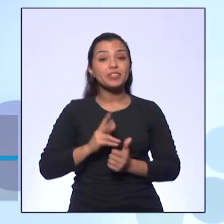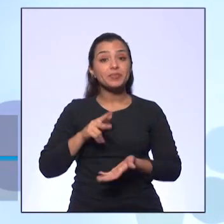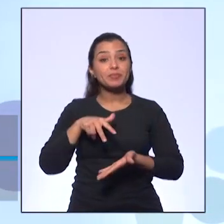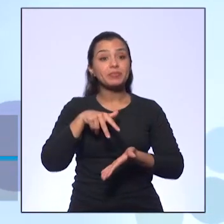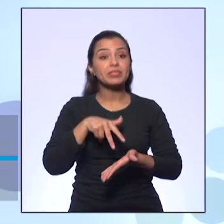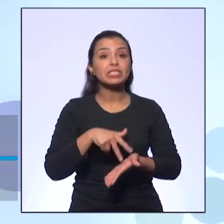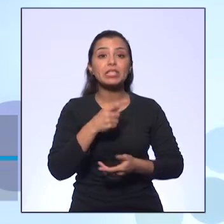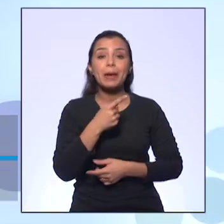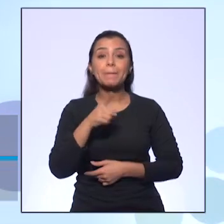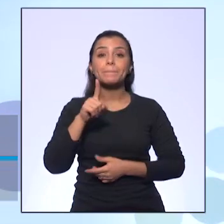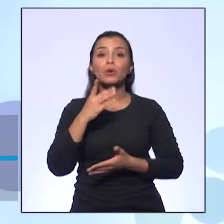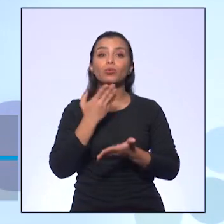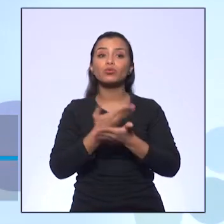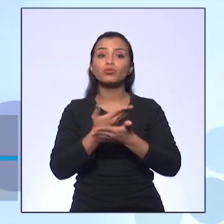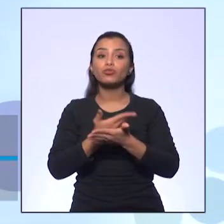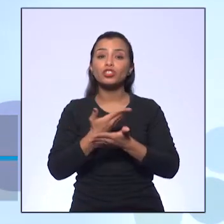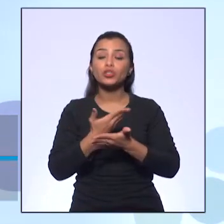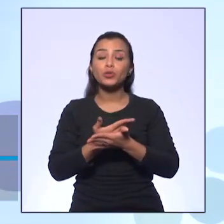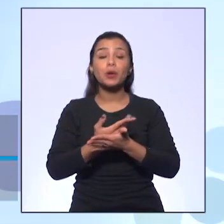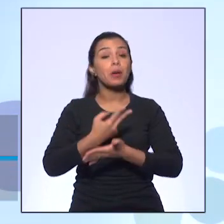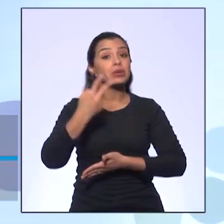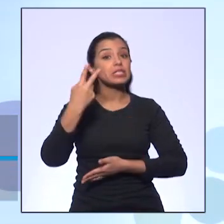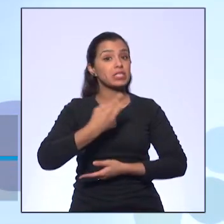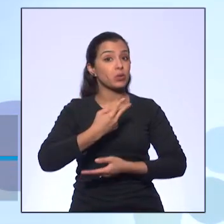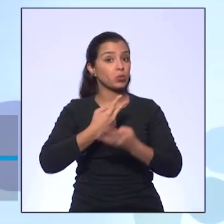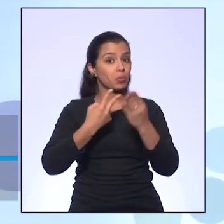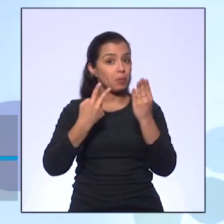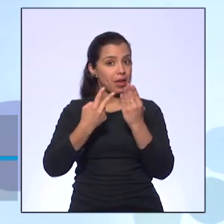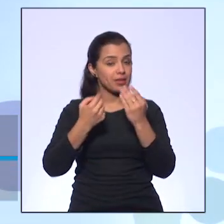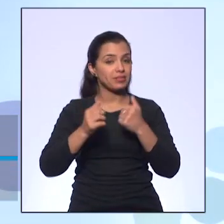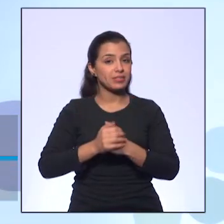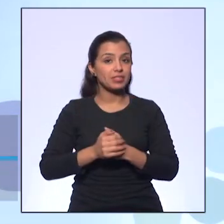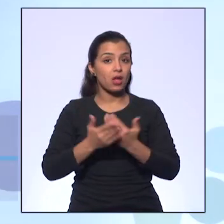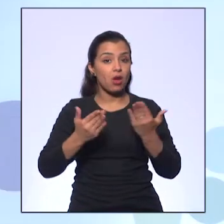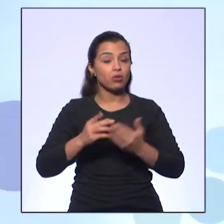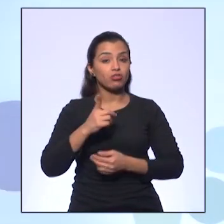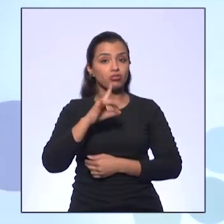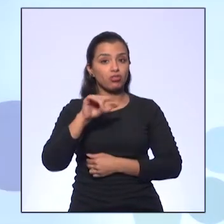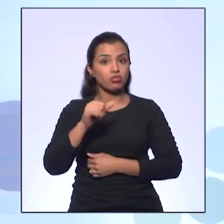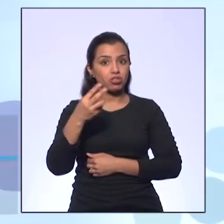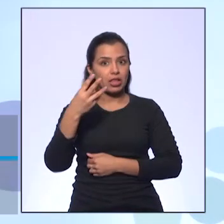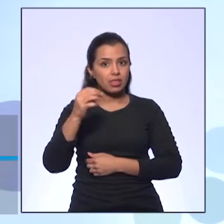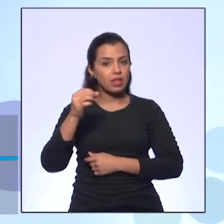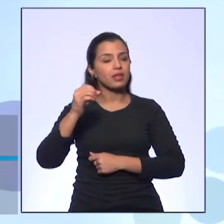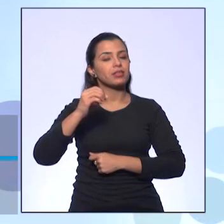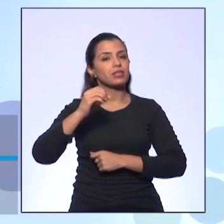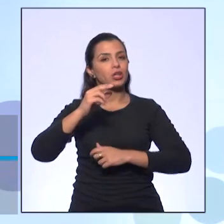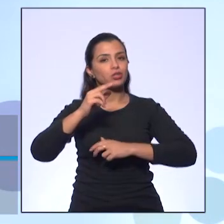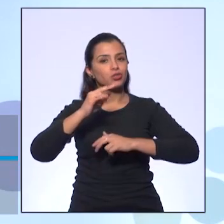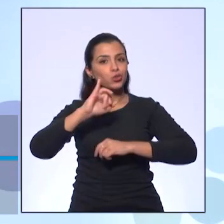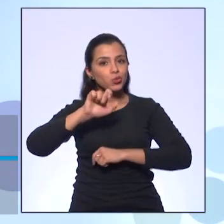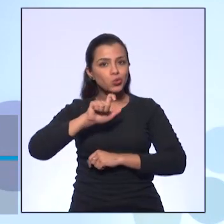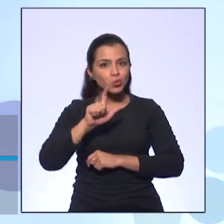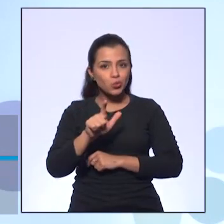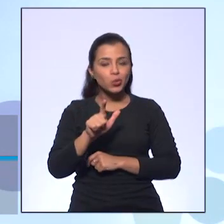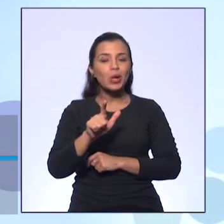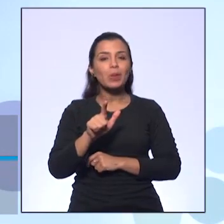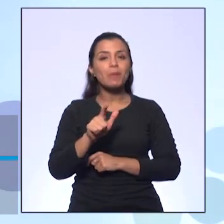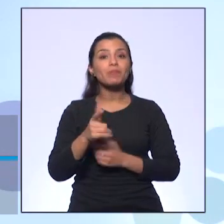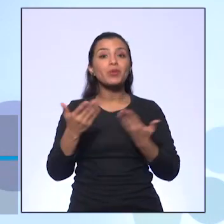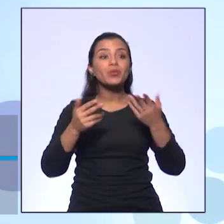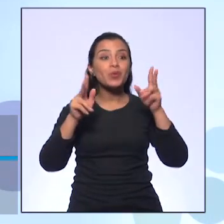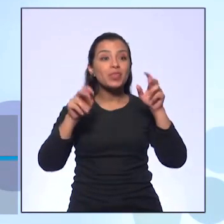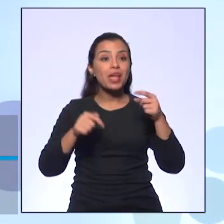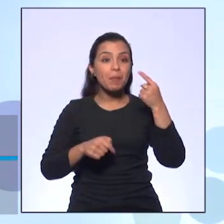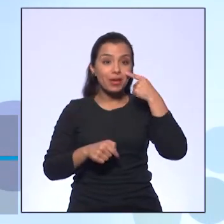para a última aula do segundo bimestre, hoje dia 30 de julho, vocês estão preparados para essa aula? Anotem lá, o tema da aula de hoje olha, tá